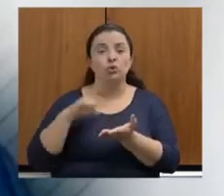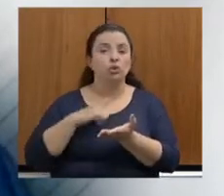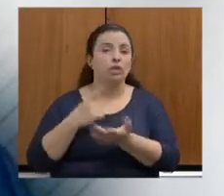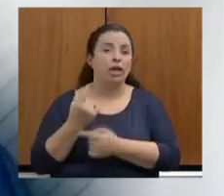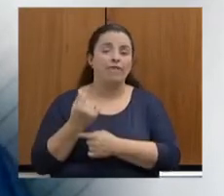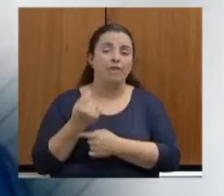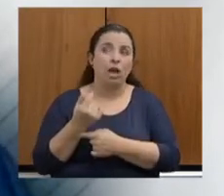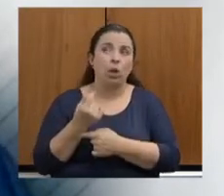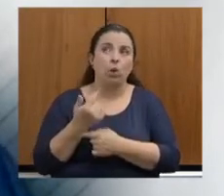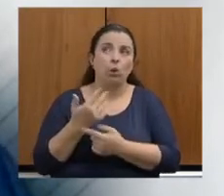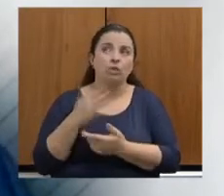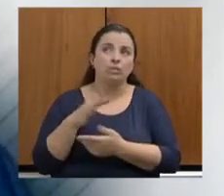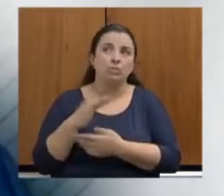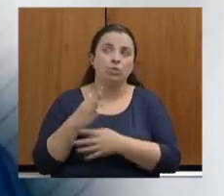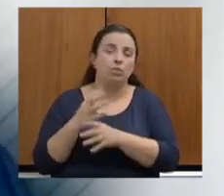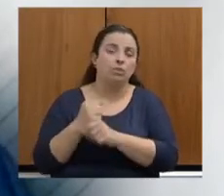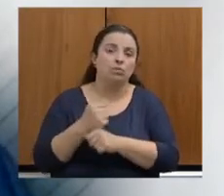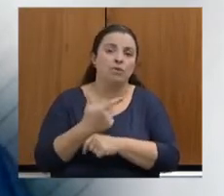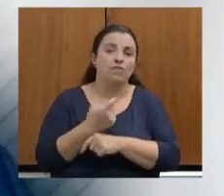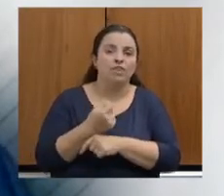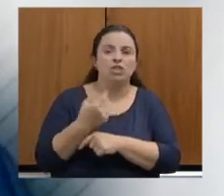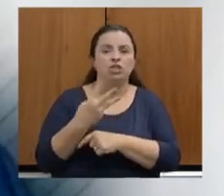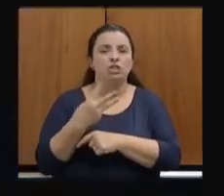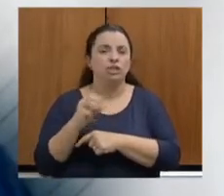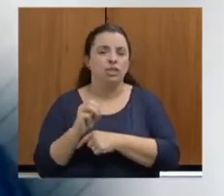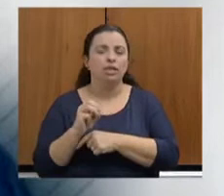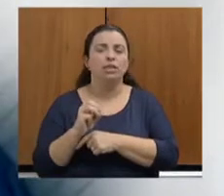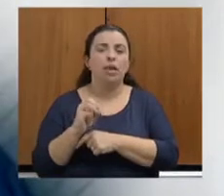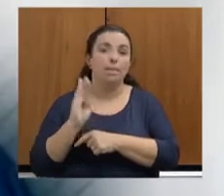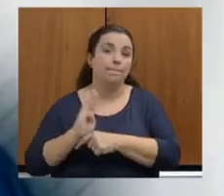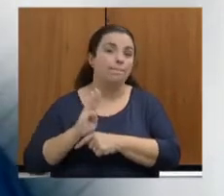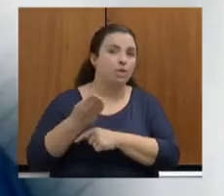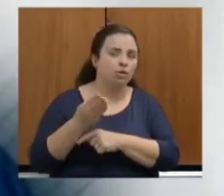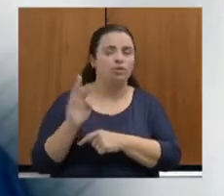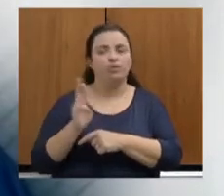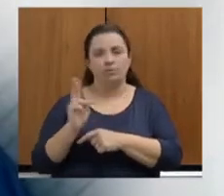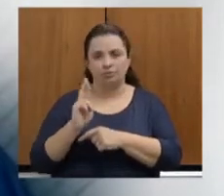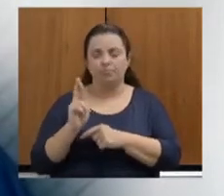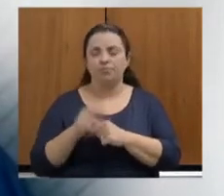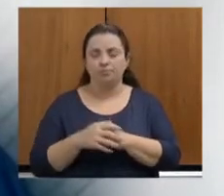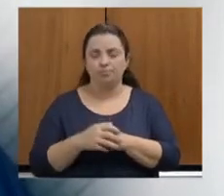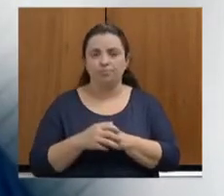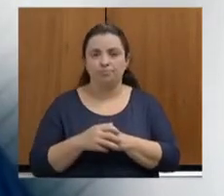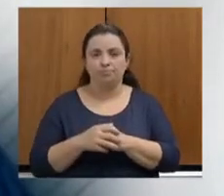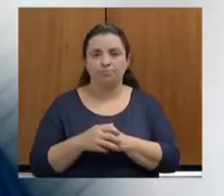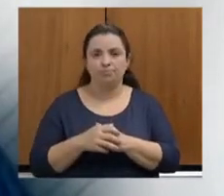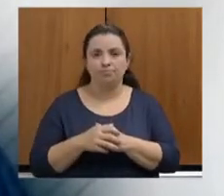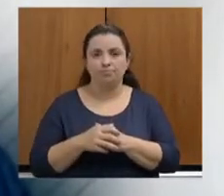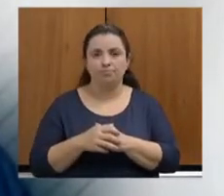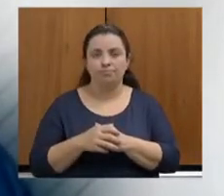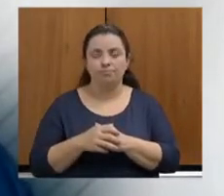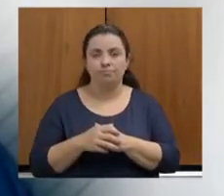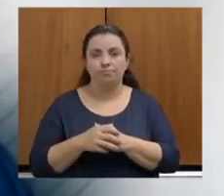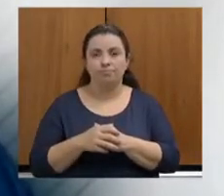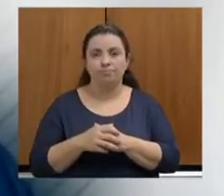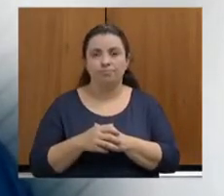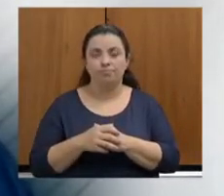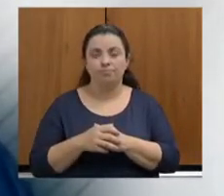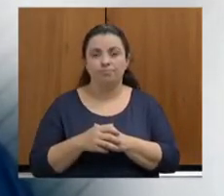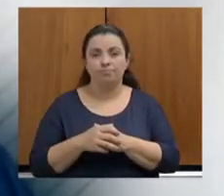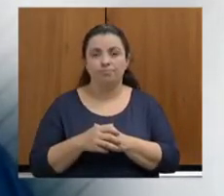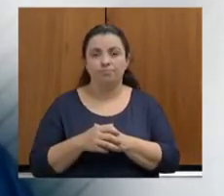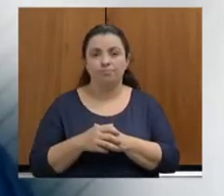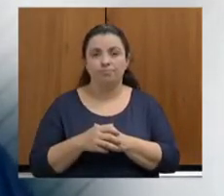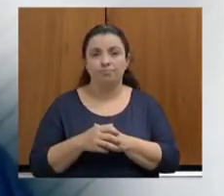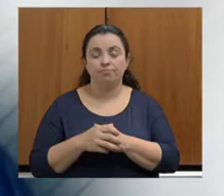na casa de entre 20 e 30 bilhões de reais E é exatamente